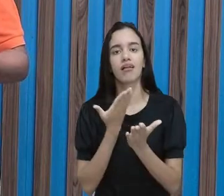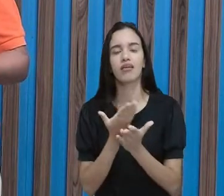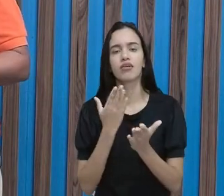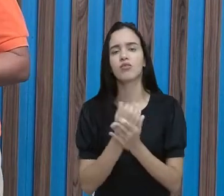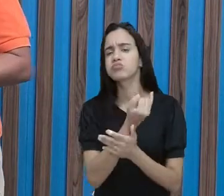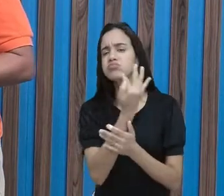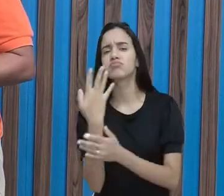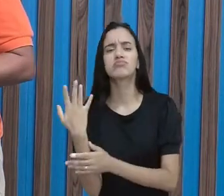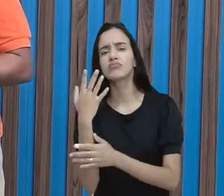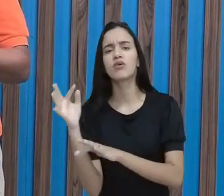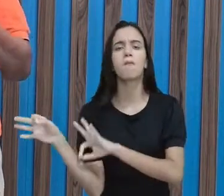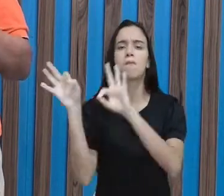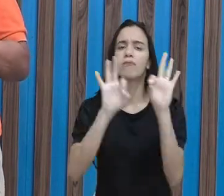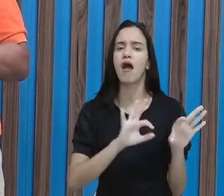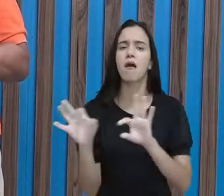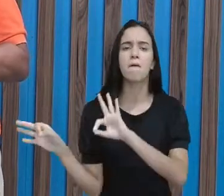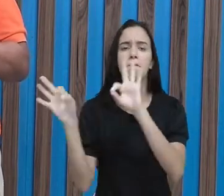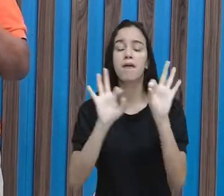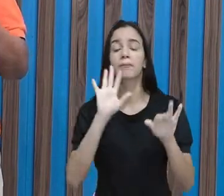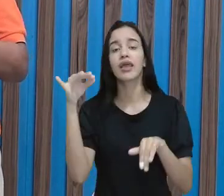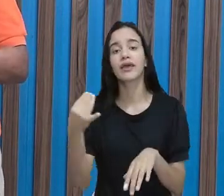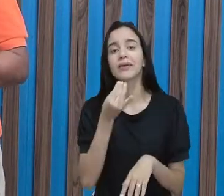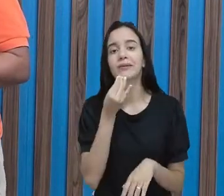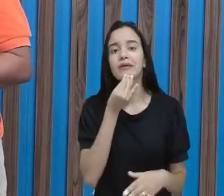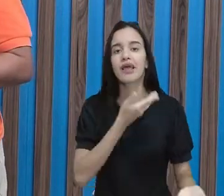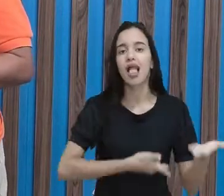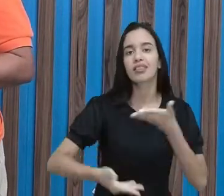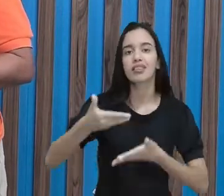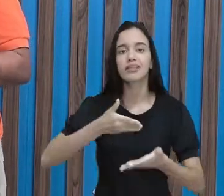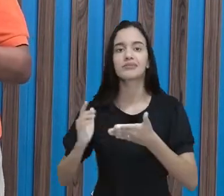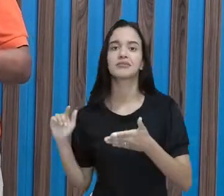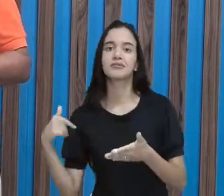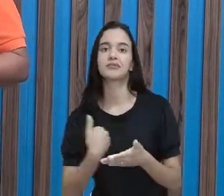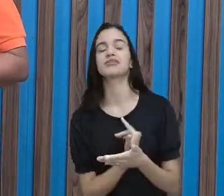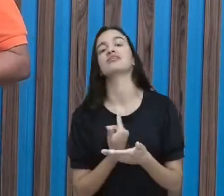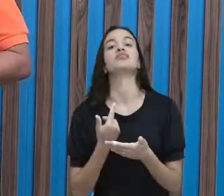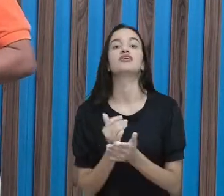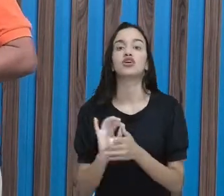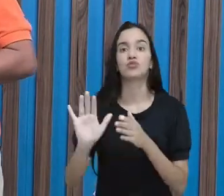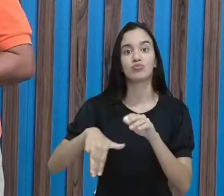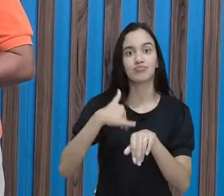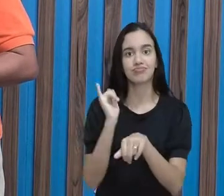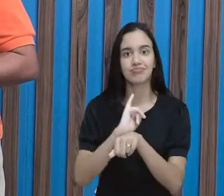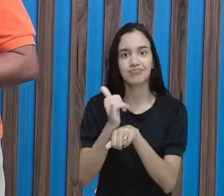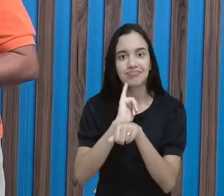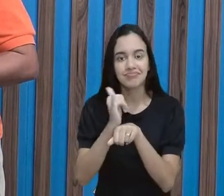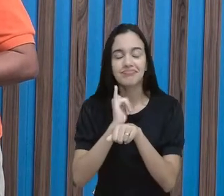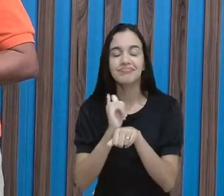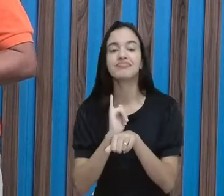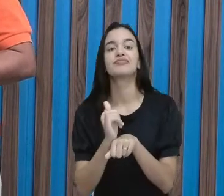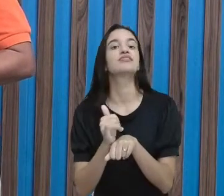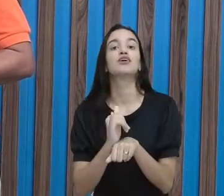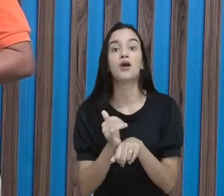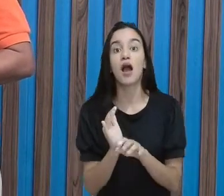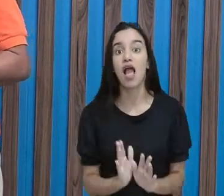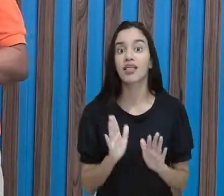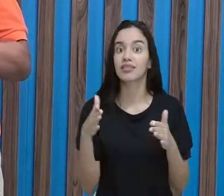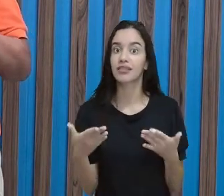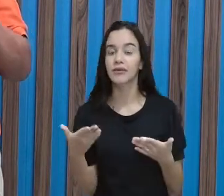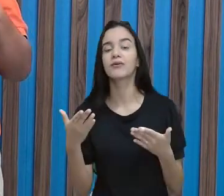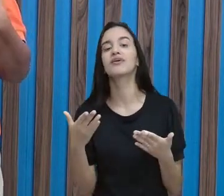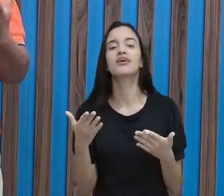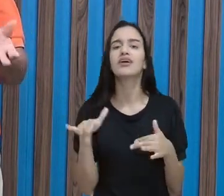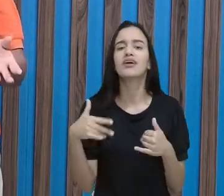quantas vezes quiser e aproveitar e interagir com a gente no nosso canal do YouTube. Então,